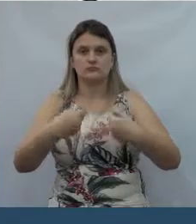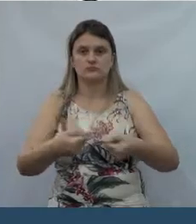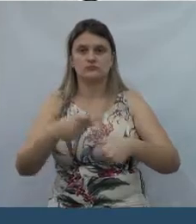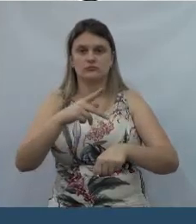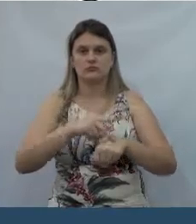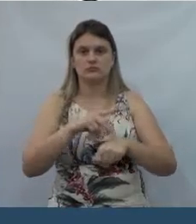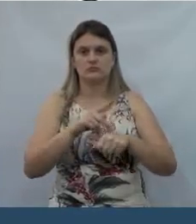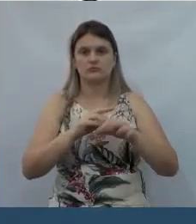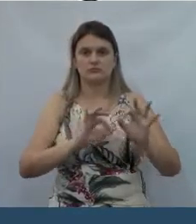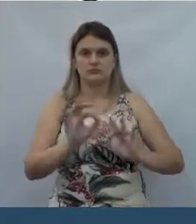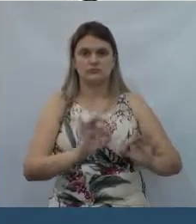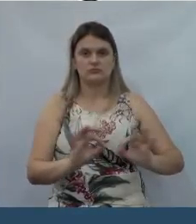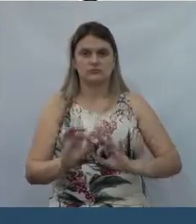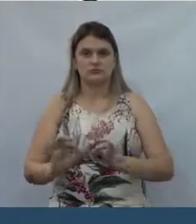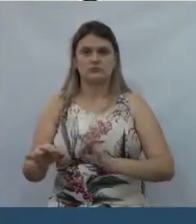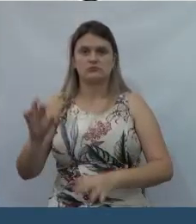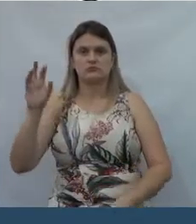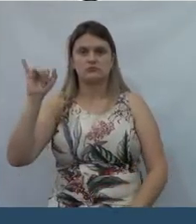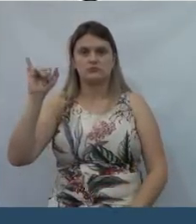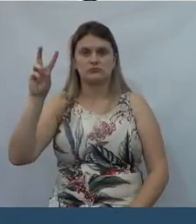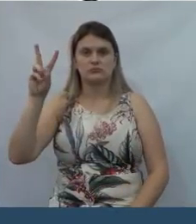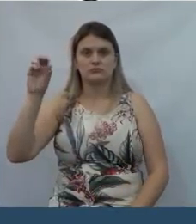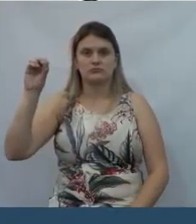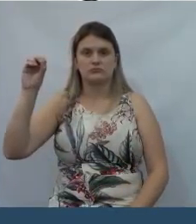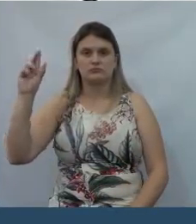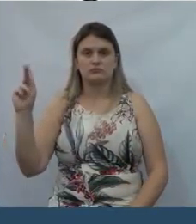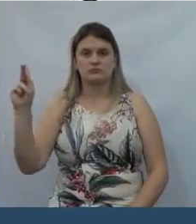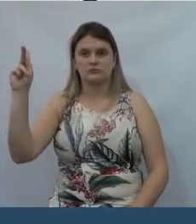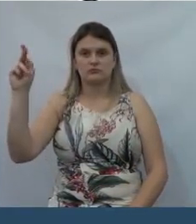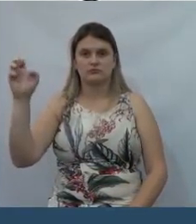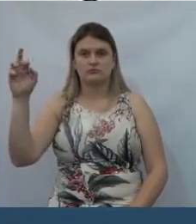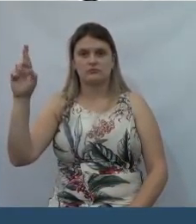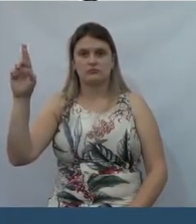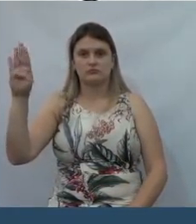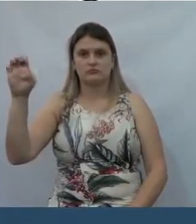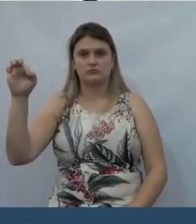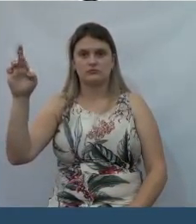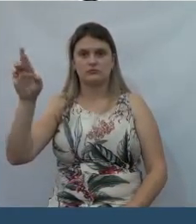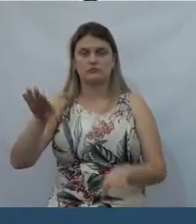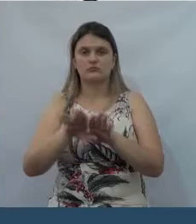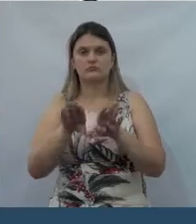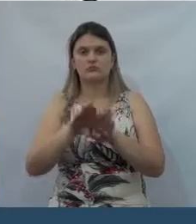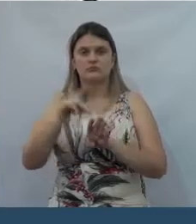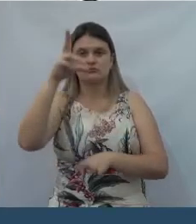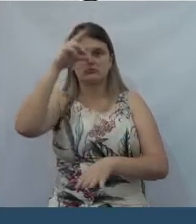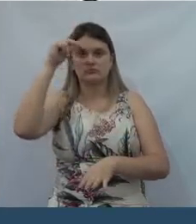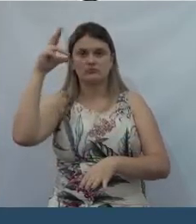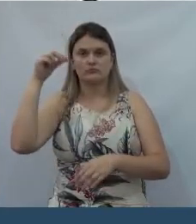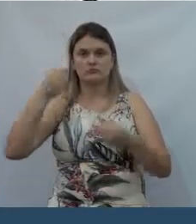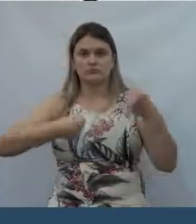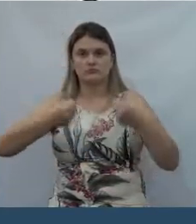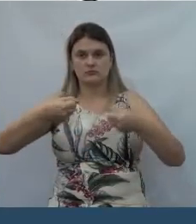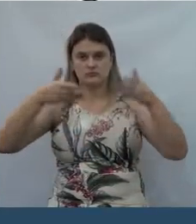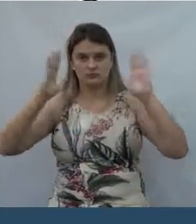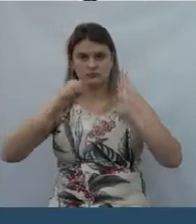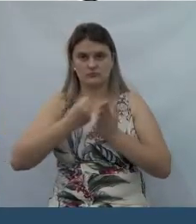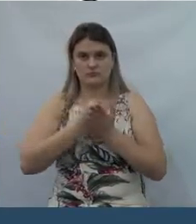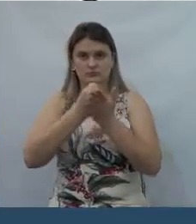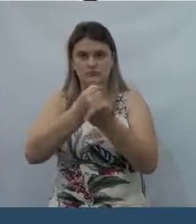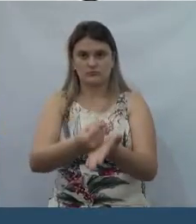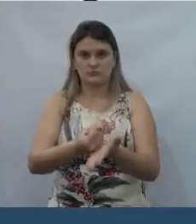rachões, enfim, o Ivo Kerber, que cedeu o material e a prefeitura entra com o transporte.